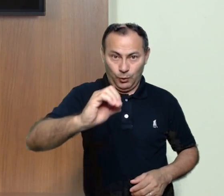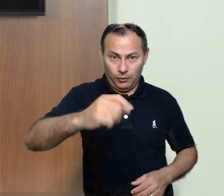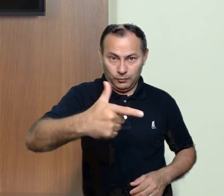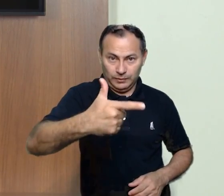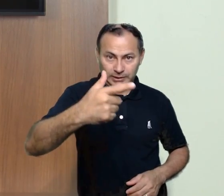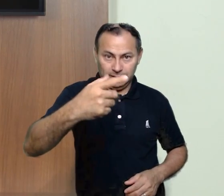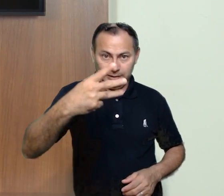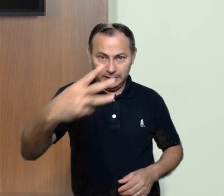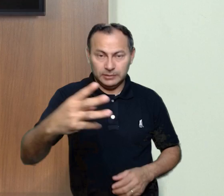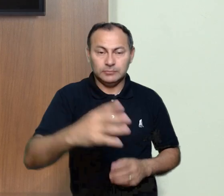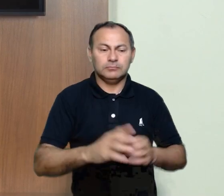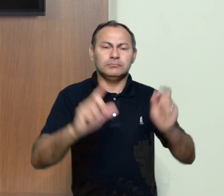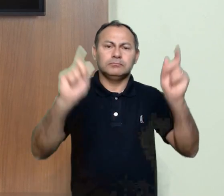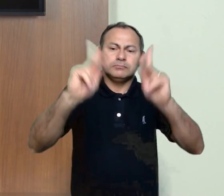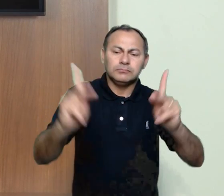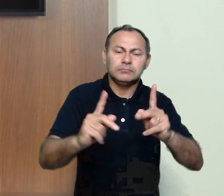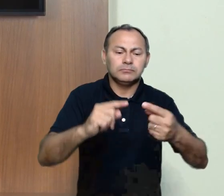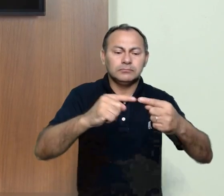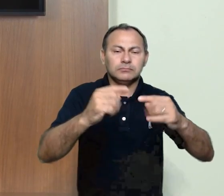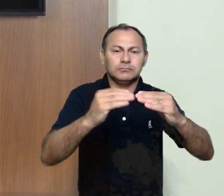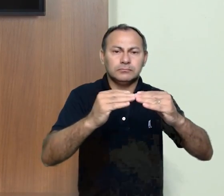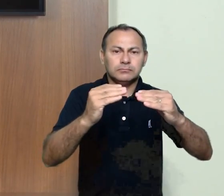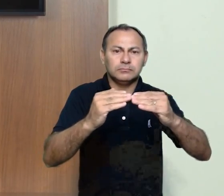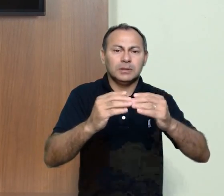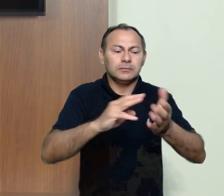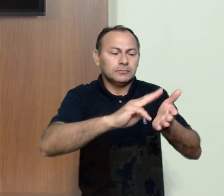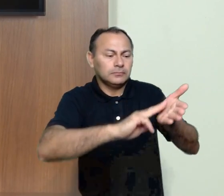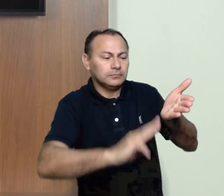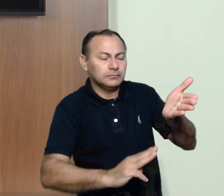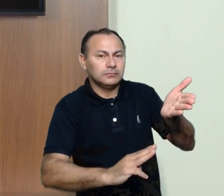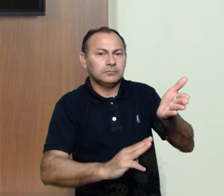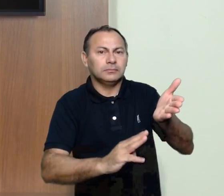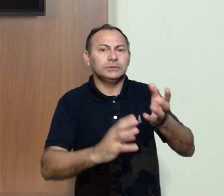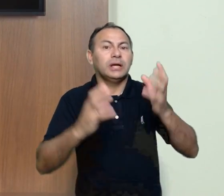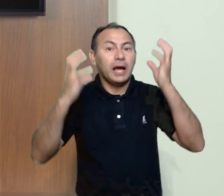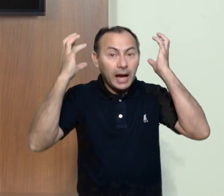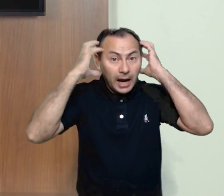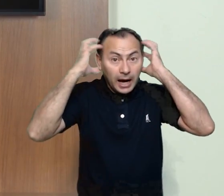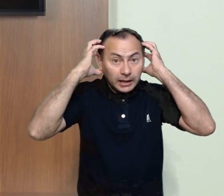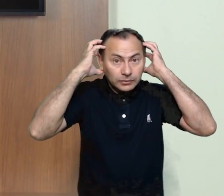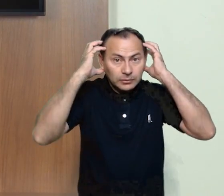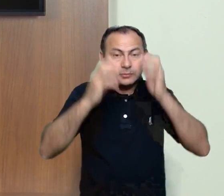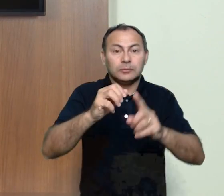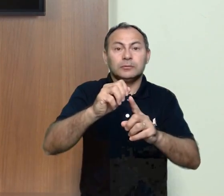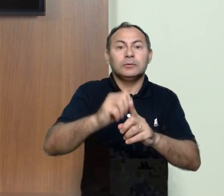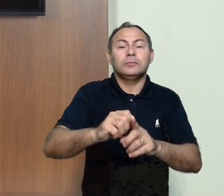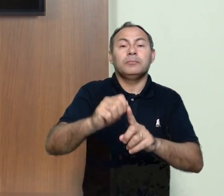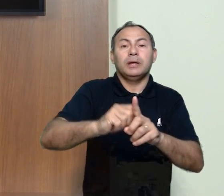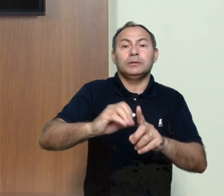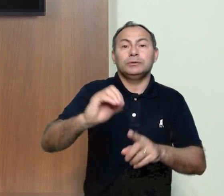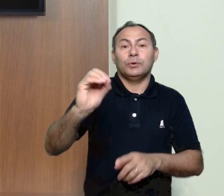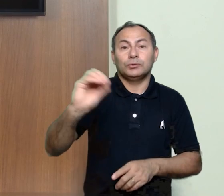de apaziguamento que culminou numa mensagem de rádio em outubro de